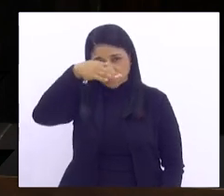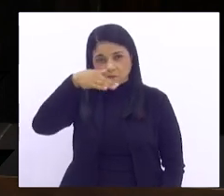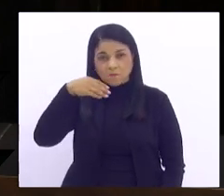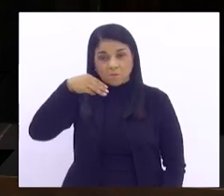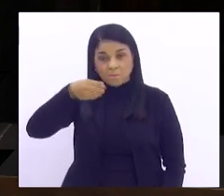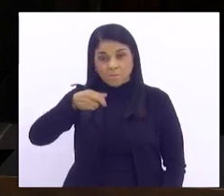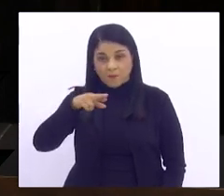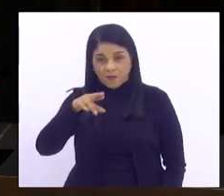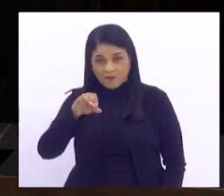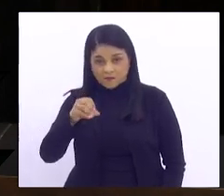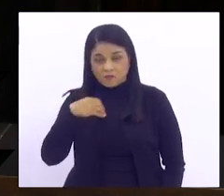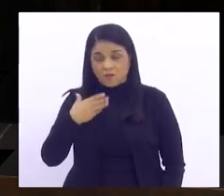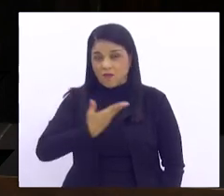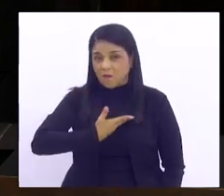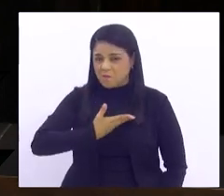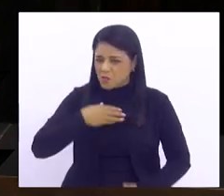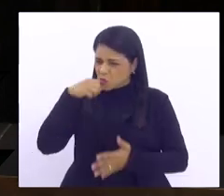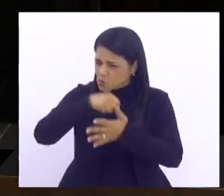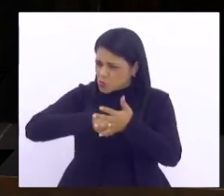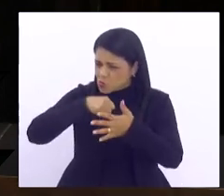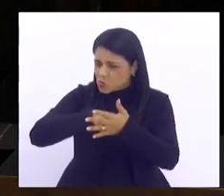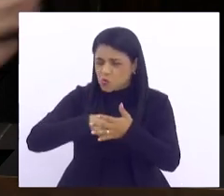Galberto, grande amigo de luta,